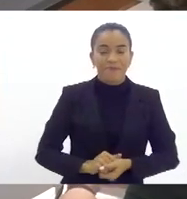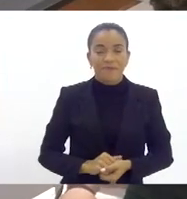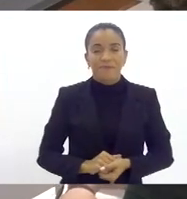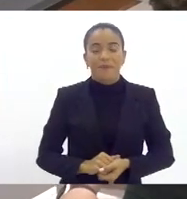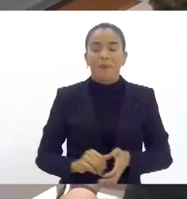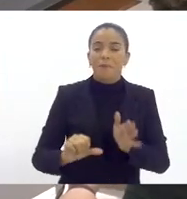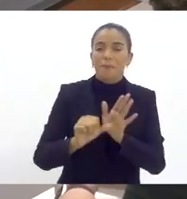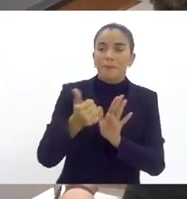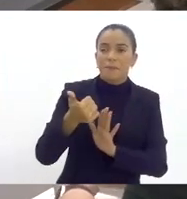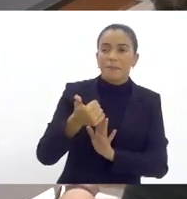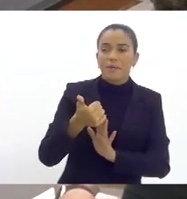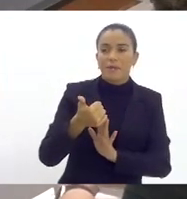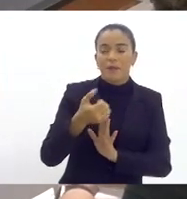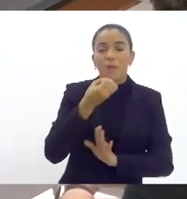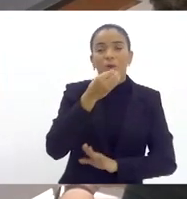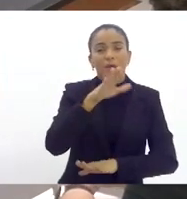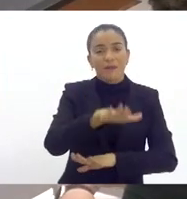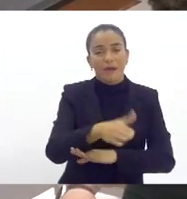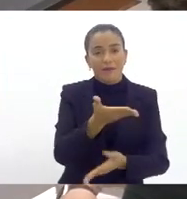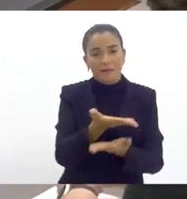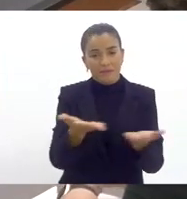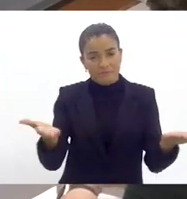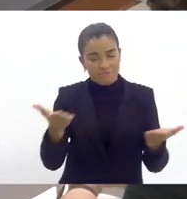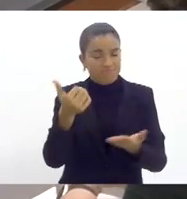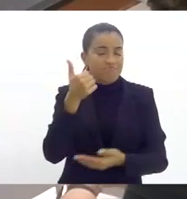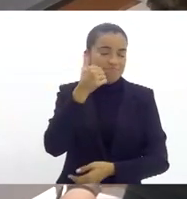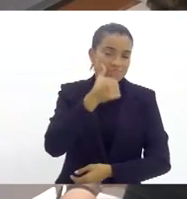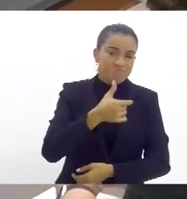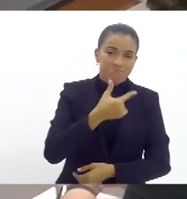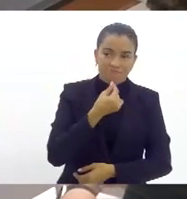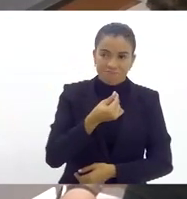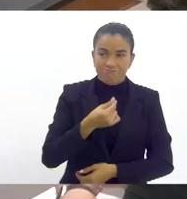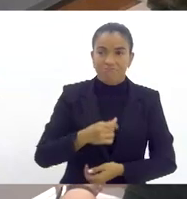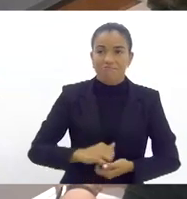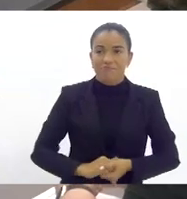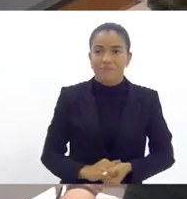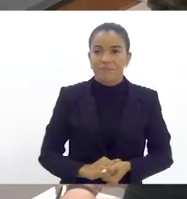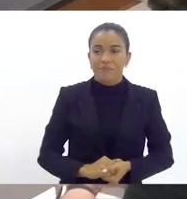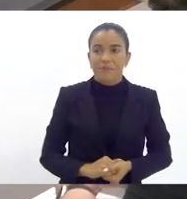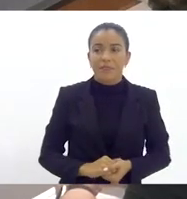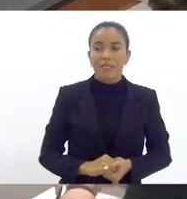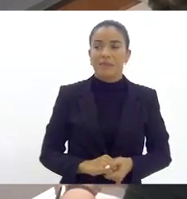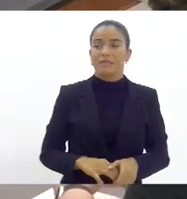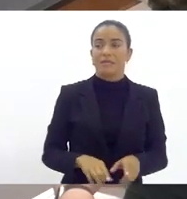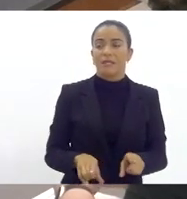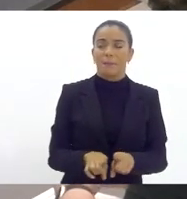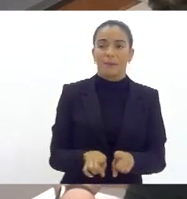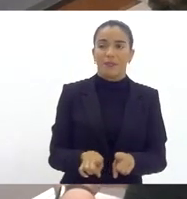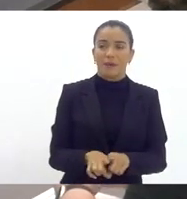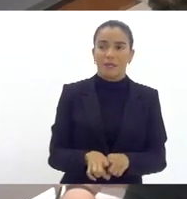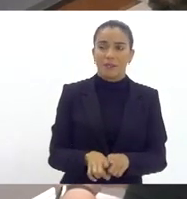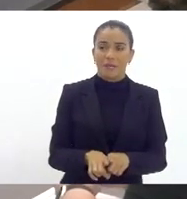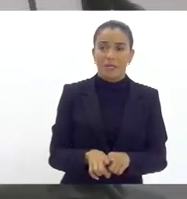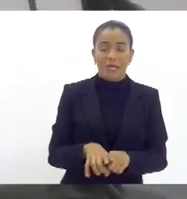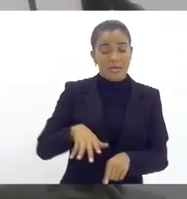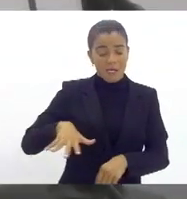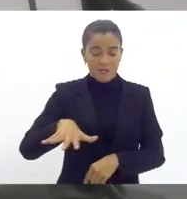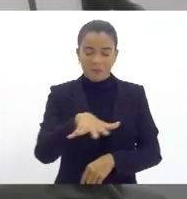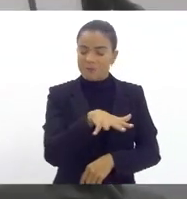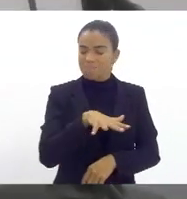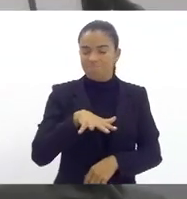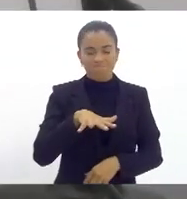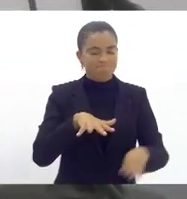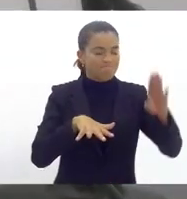primeiro eu queria dar boa tarde a todos e todas né dizer que esse espaço ele é muito